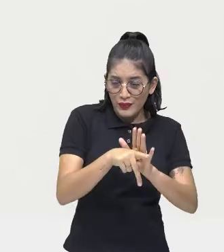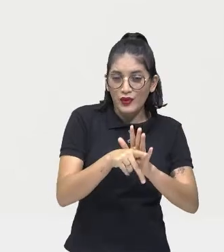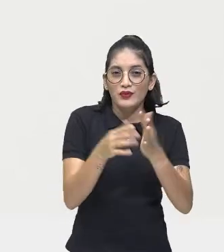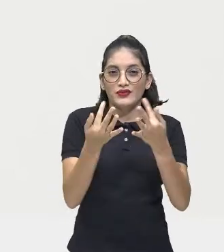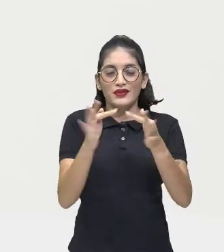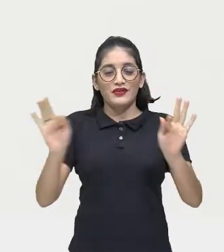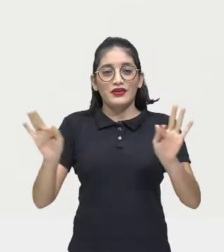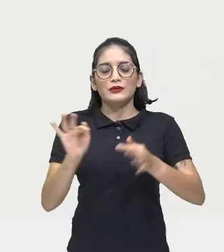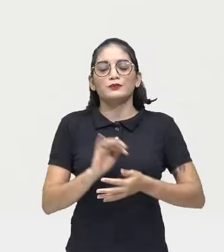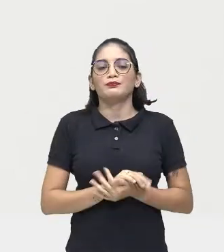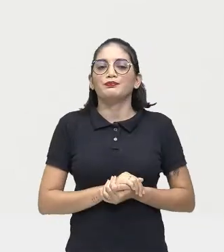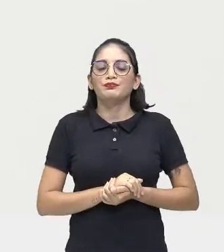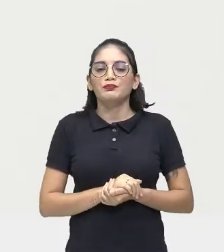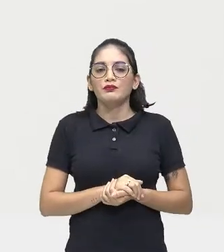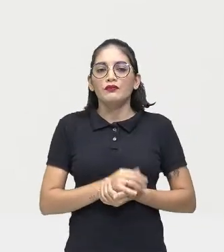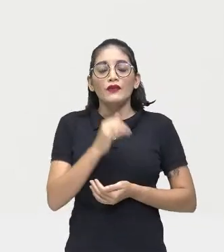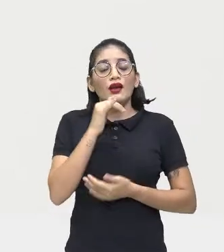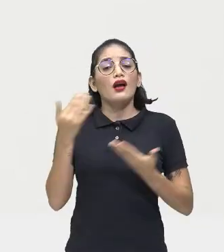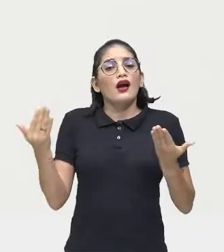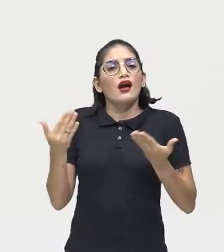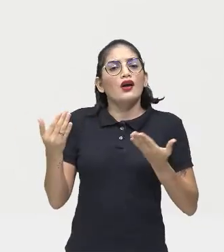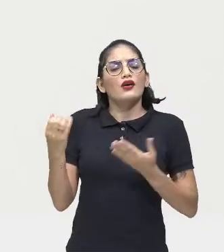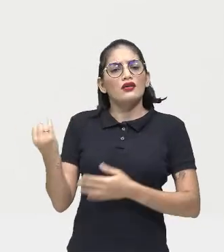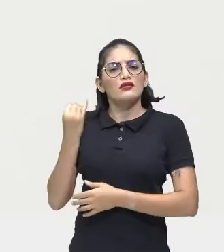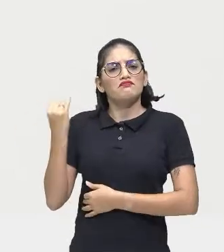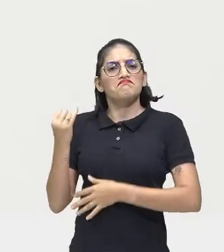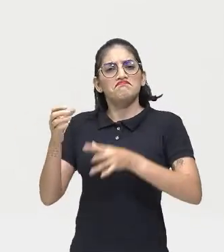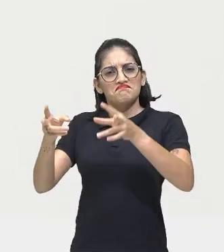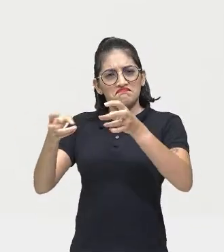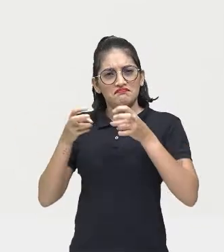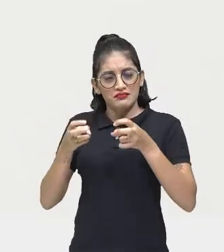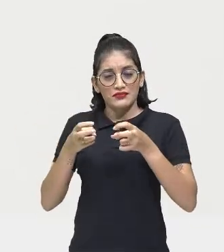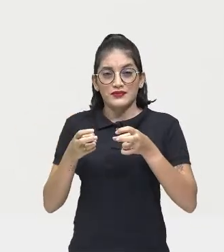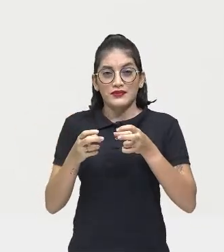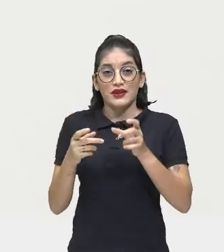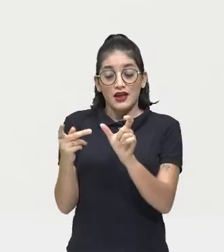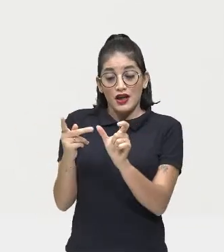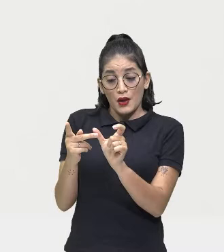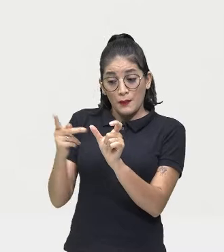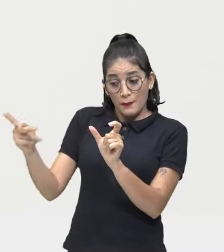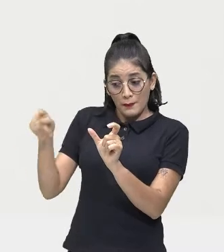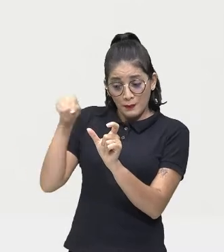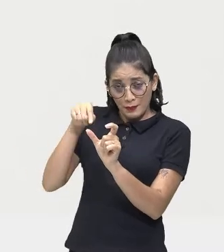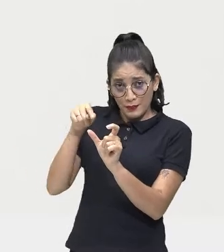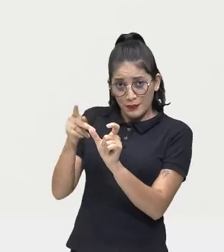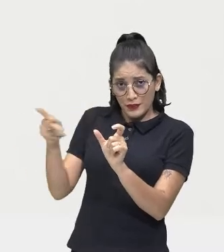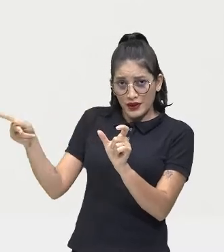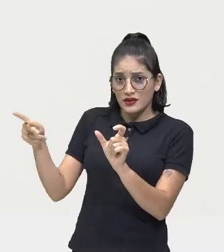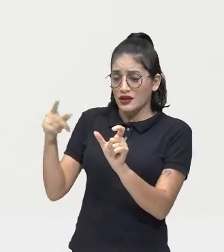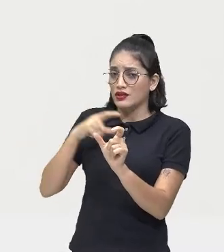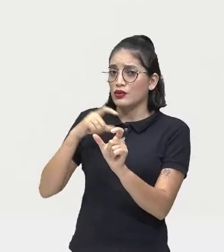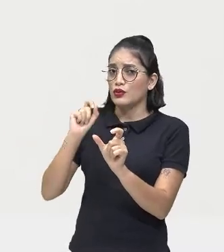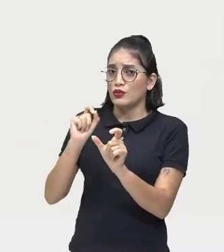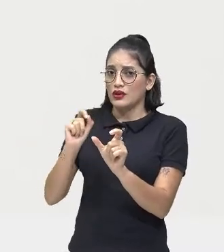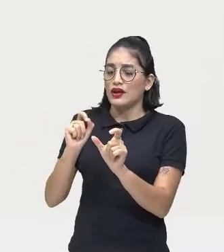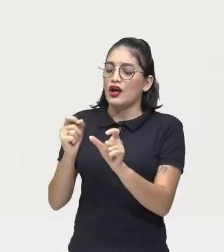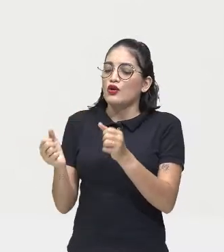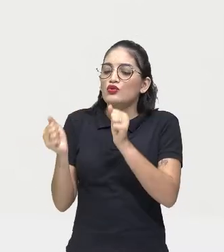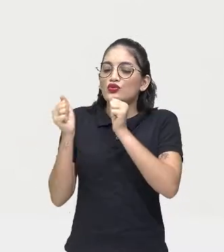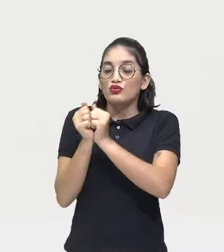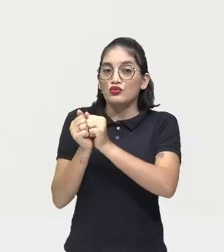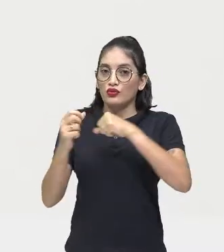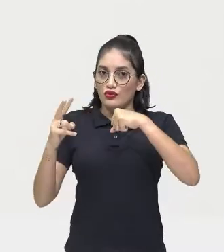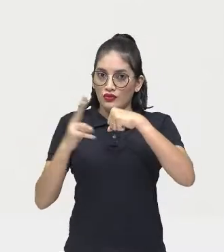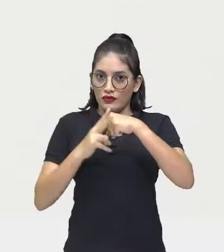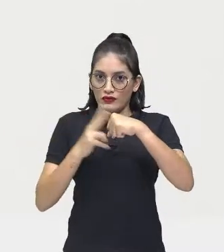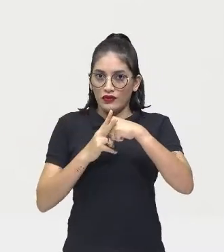ok? Agora, é importante você observar aqui que o predicado, ele sempre você tem aí a presença de um verbo. Você vai